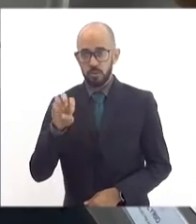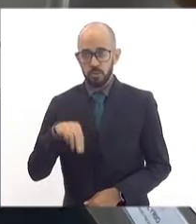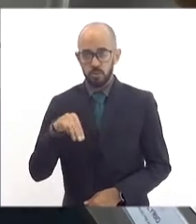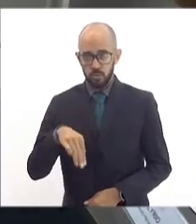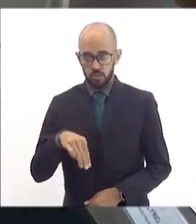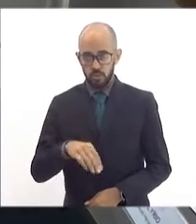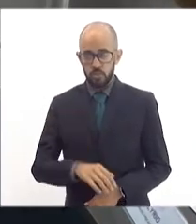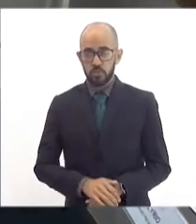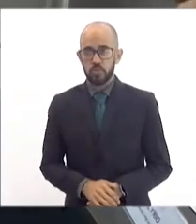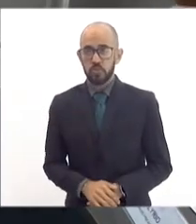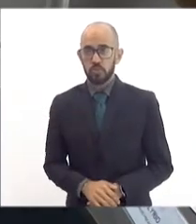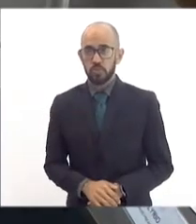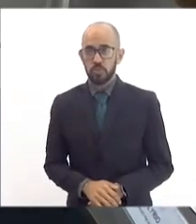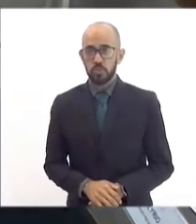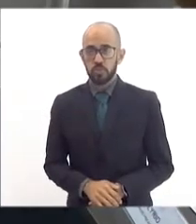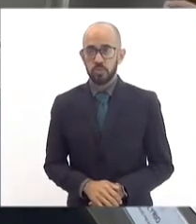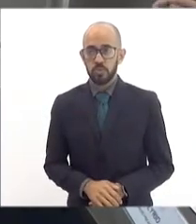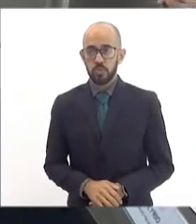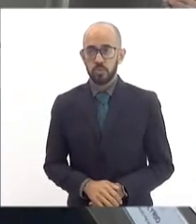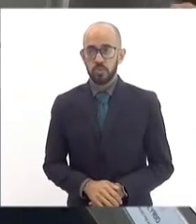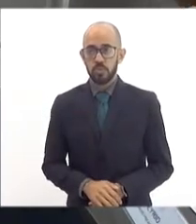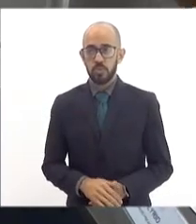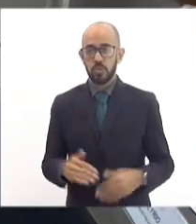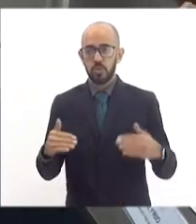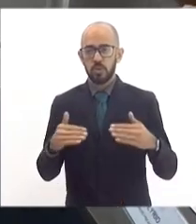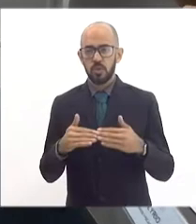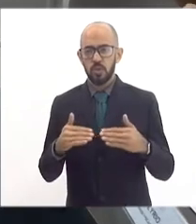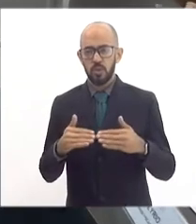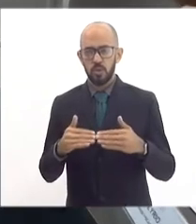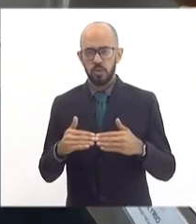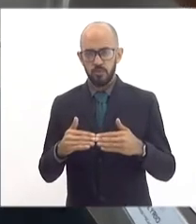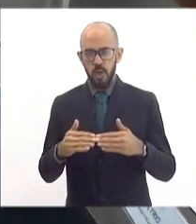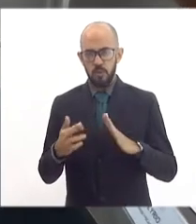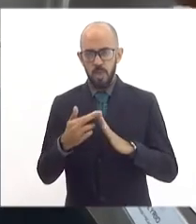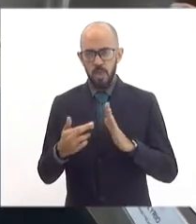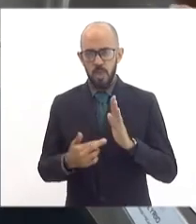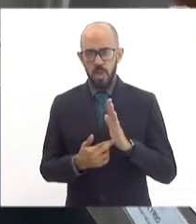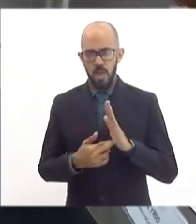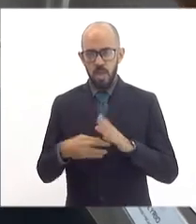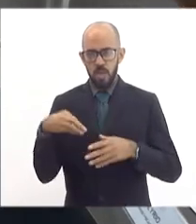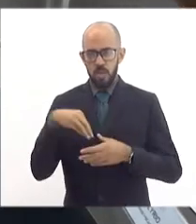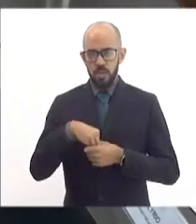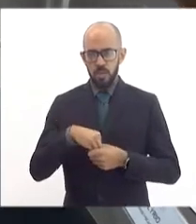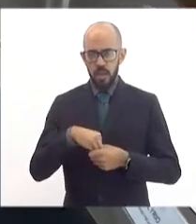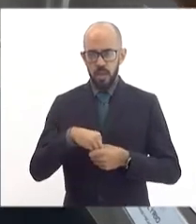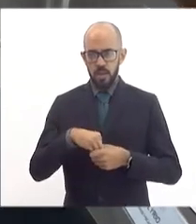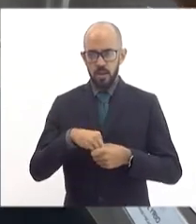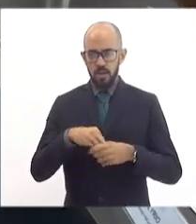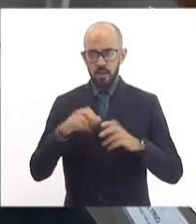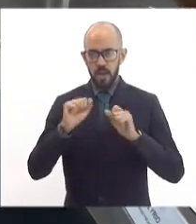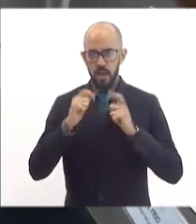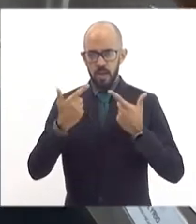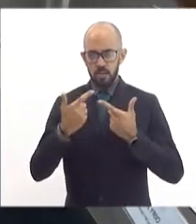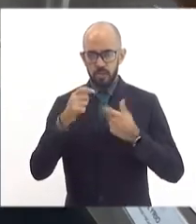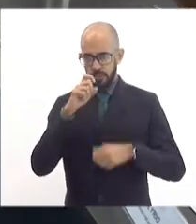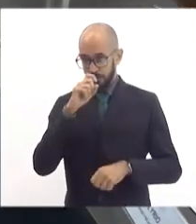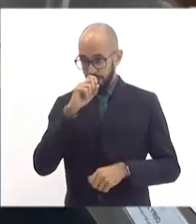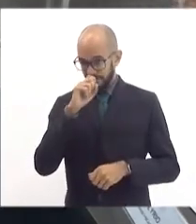minutos, como determina o regimento interno da Casa, do dia